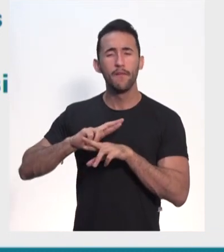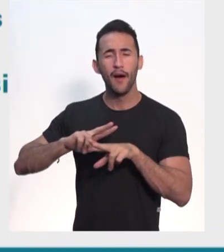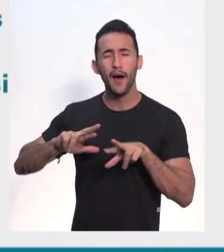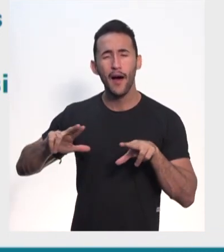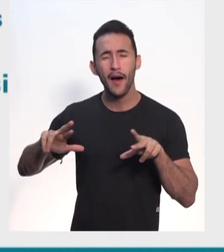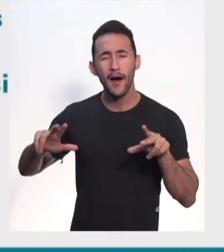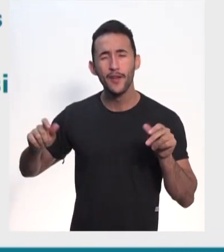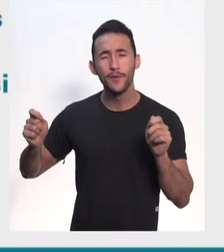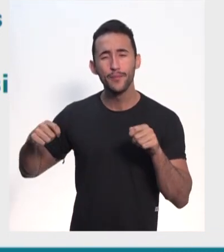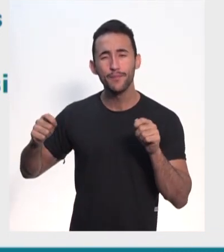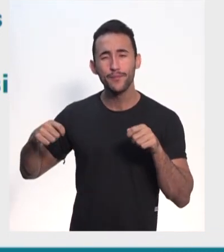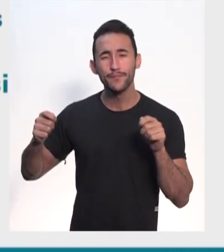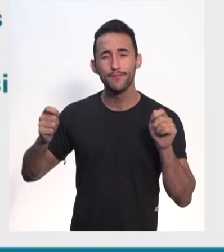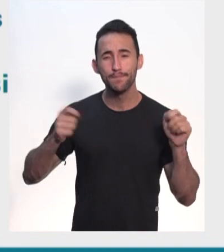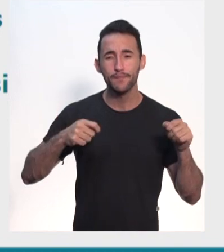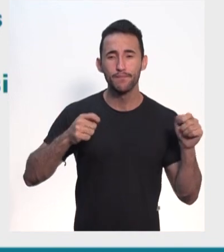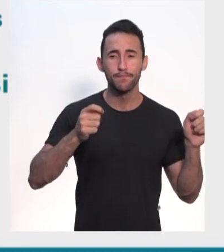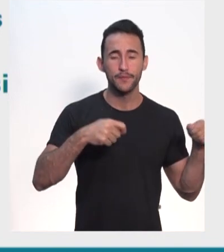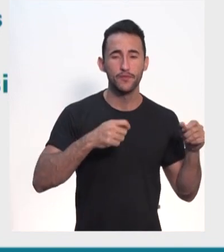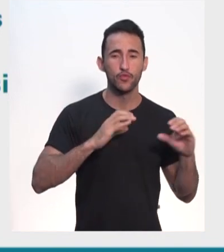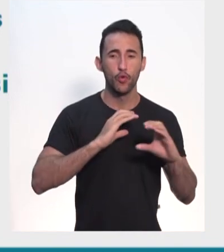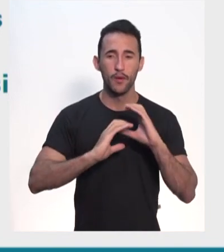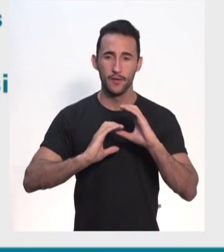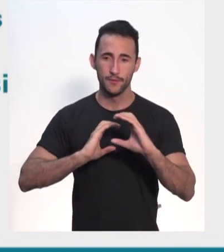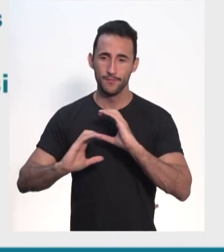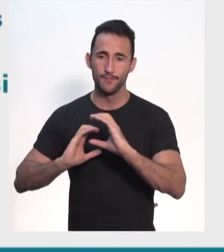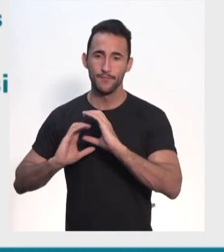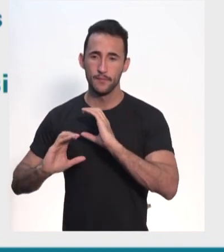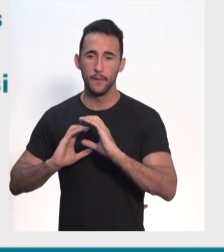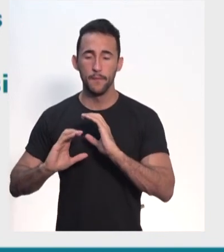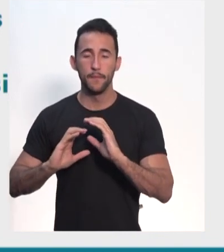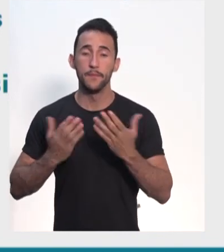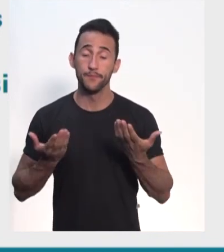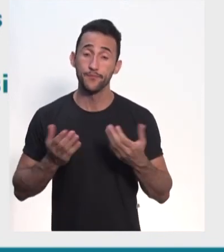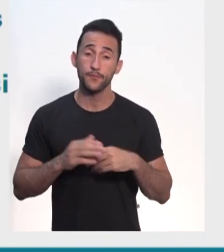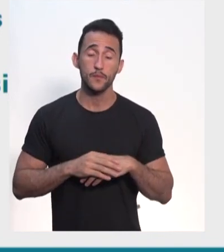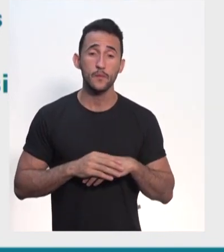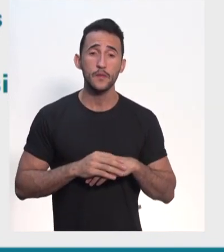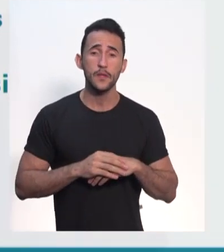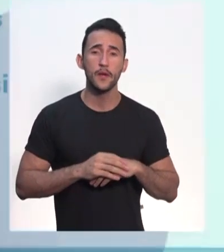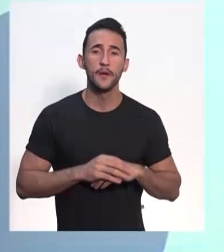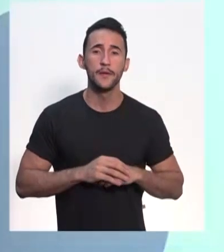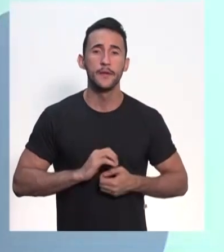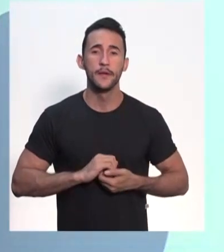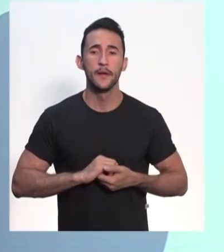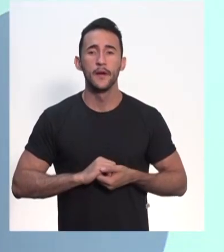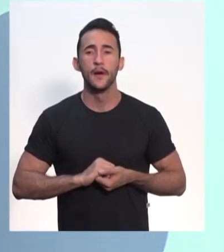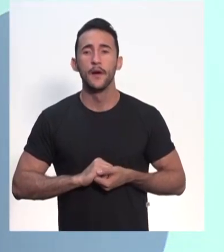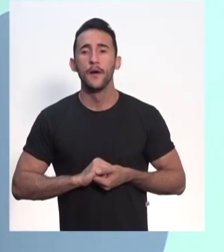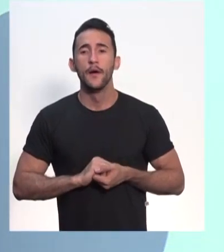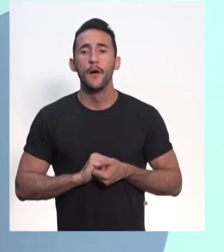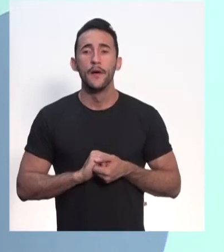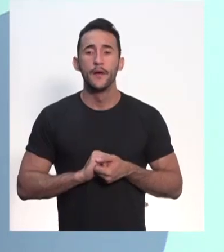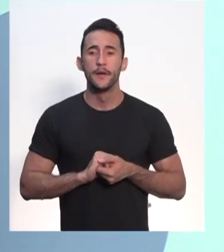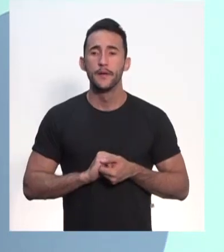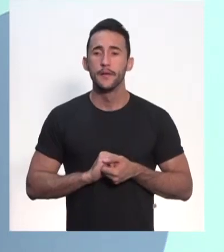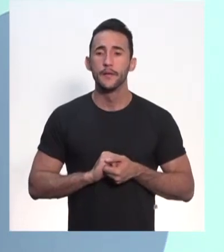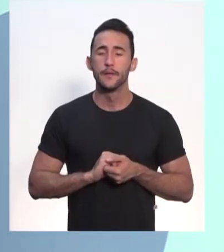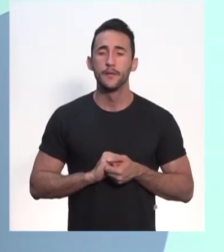é muito importante no mundo do trabalho, saber uma língua estrangeira, sobretudo o inglês. Então, as